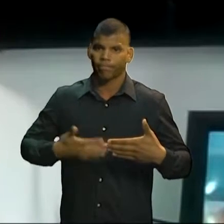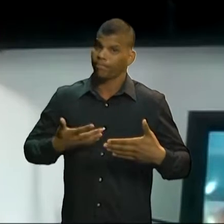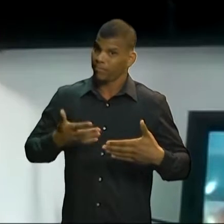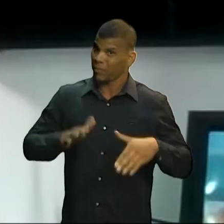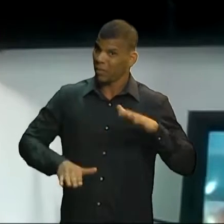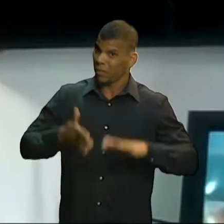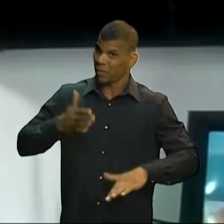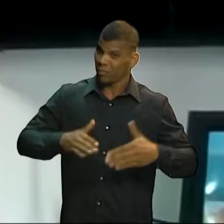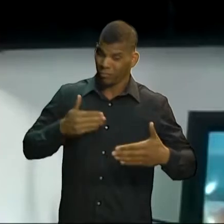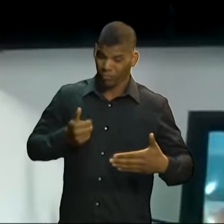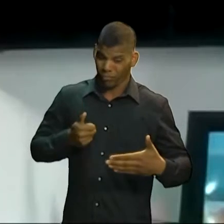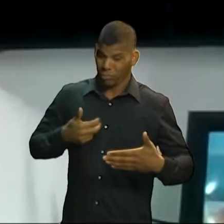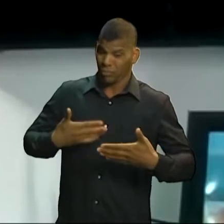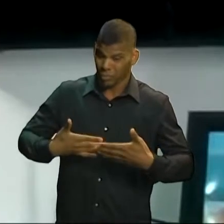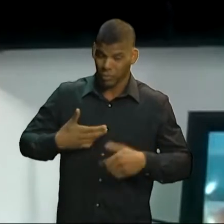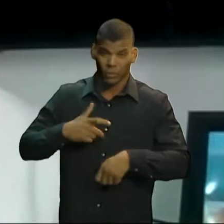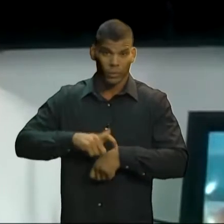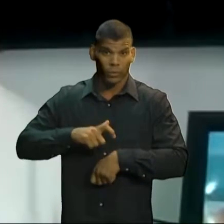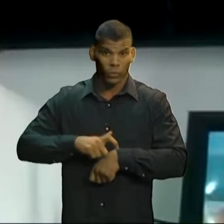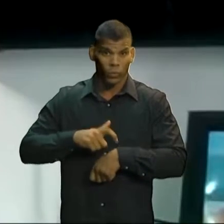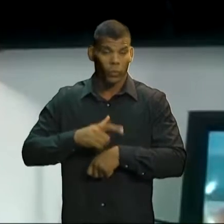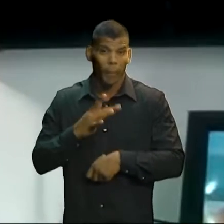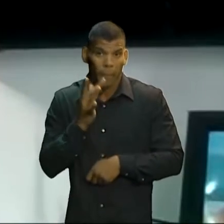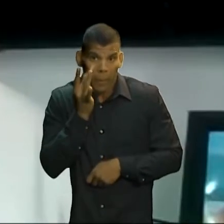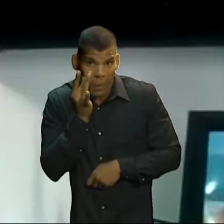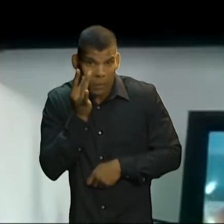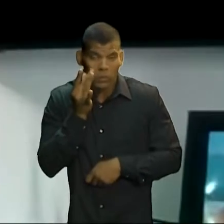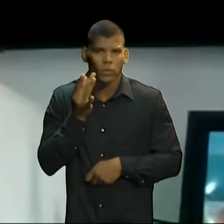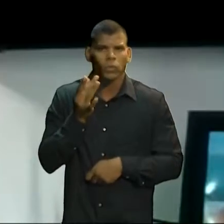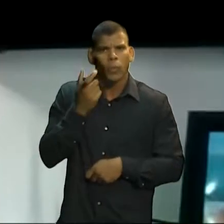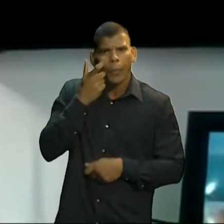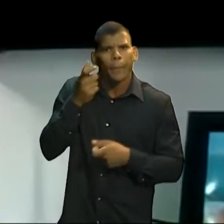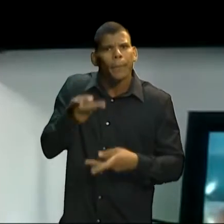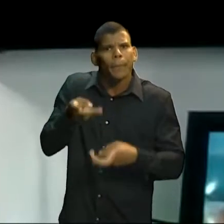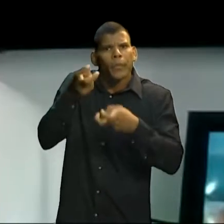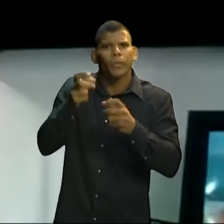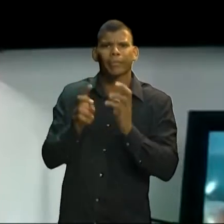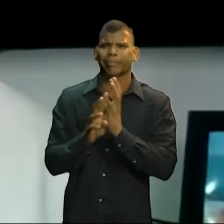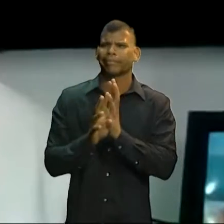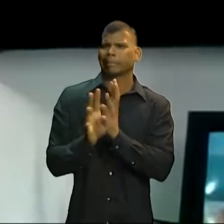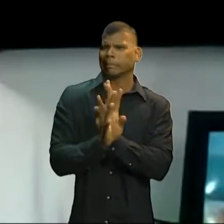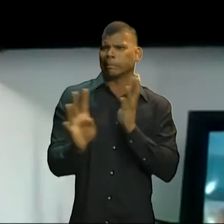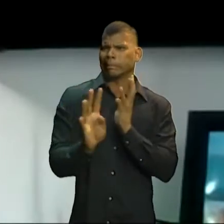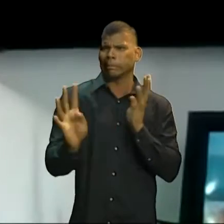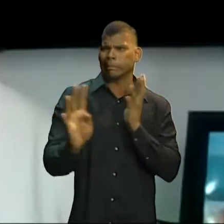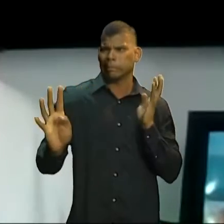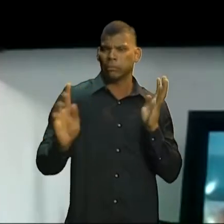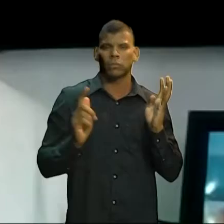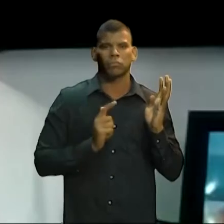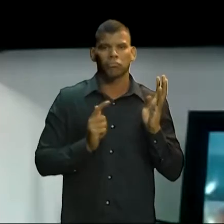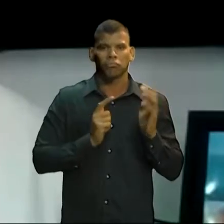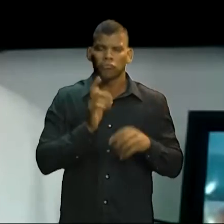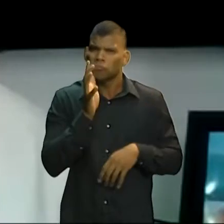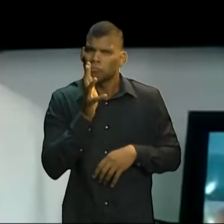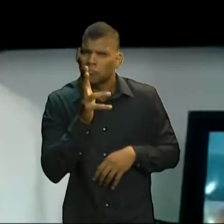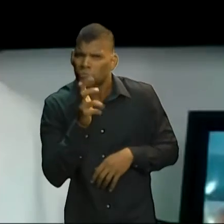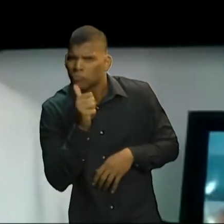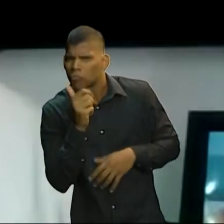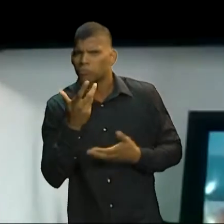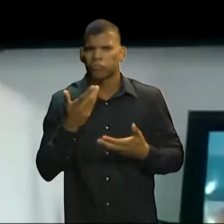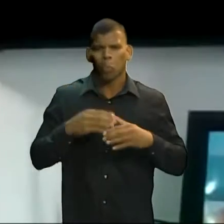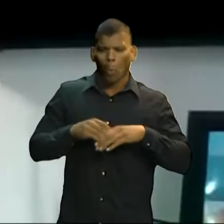geralmente, quando o atendimento é presencial, pelo menos, a gente vê quantidade de filas muito grande, né? Uma demora, um